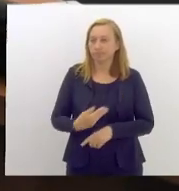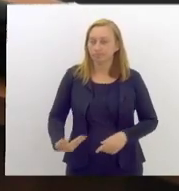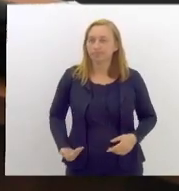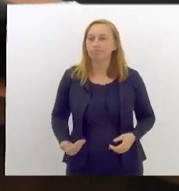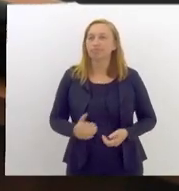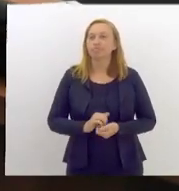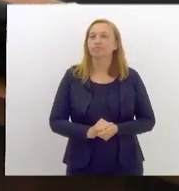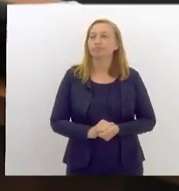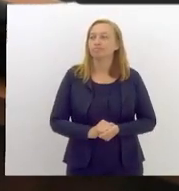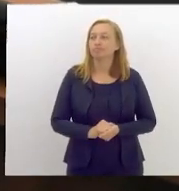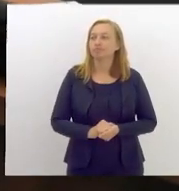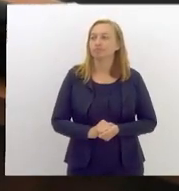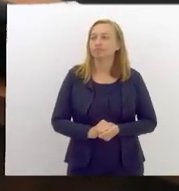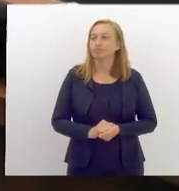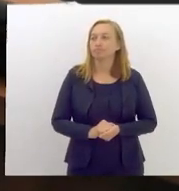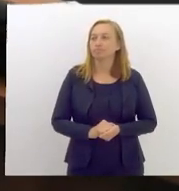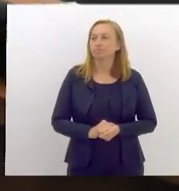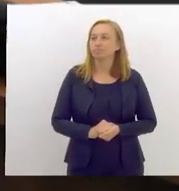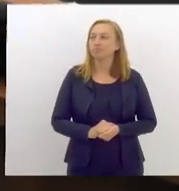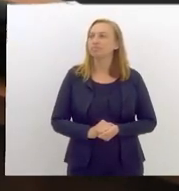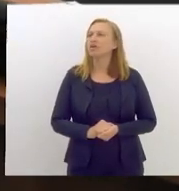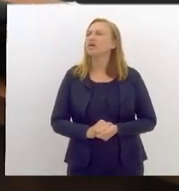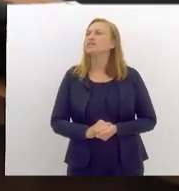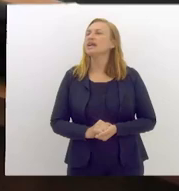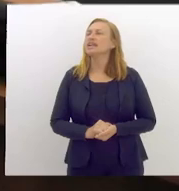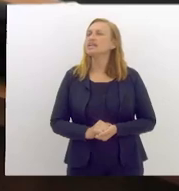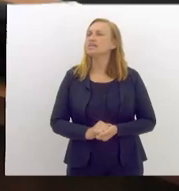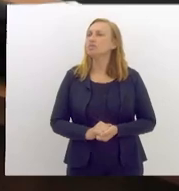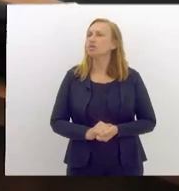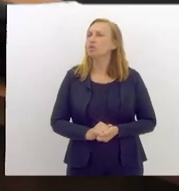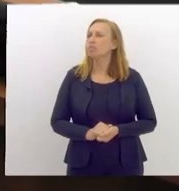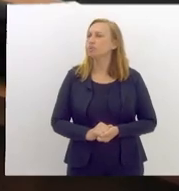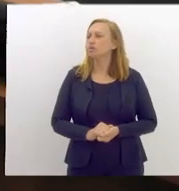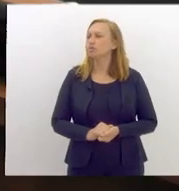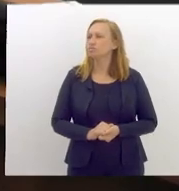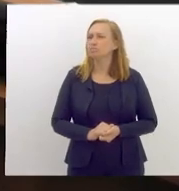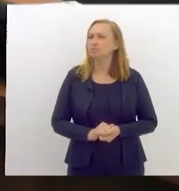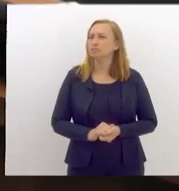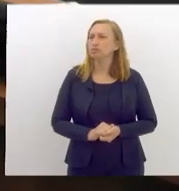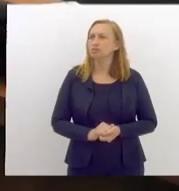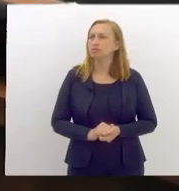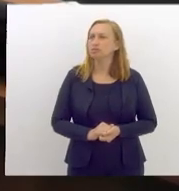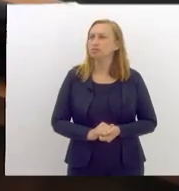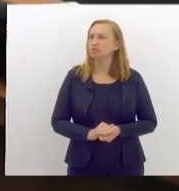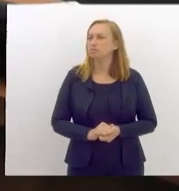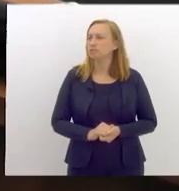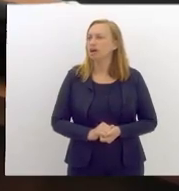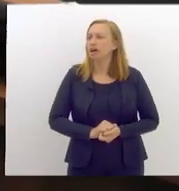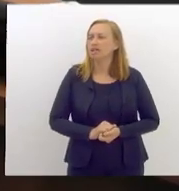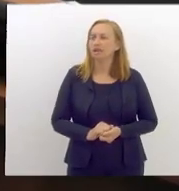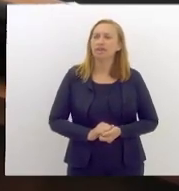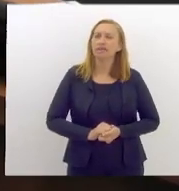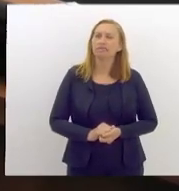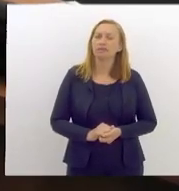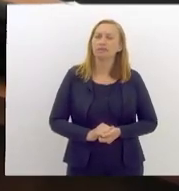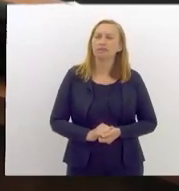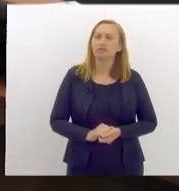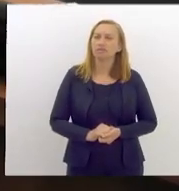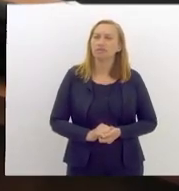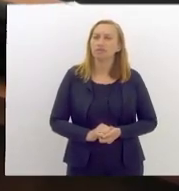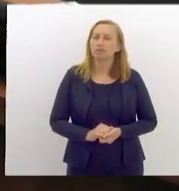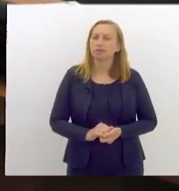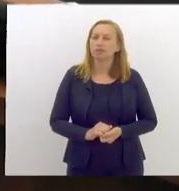em vista do governador ter proposto para si próprio um aumento completamente defasado da